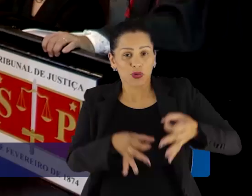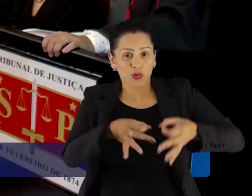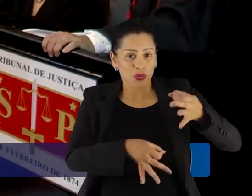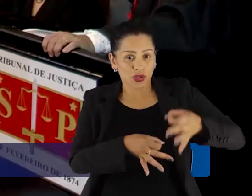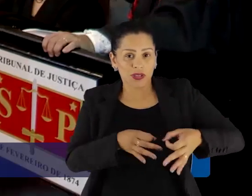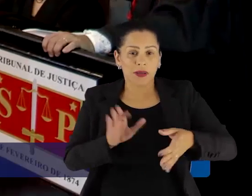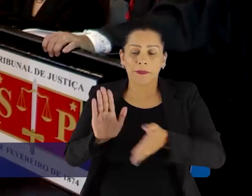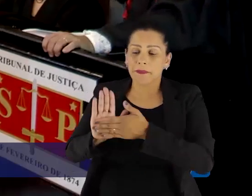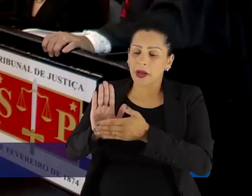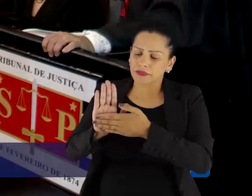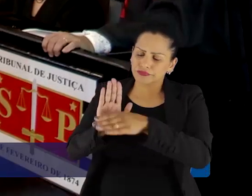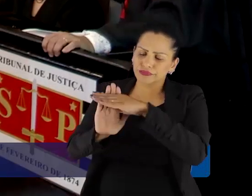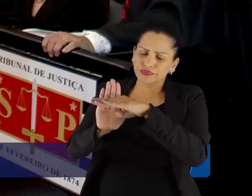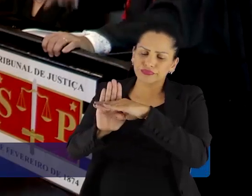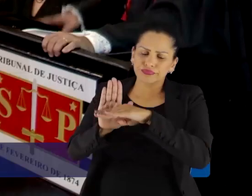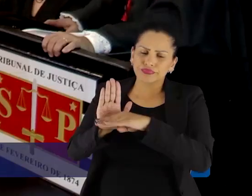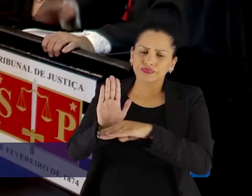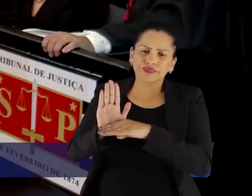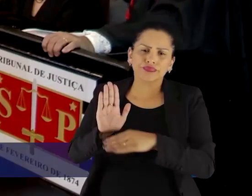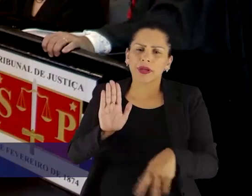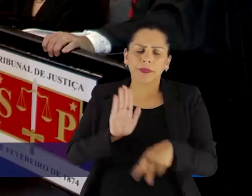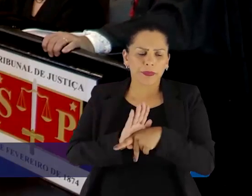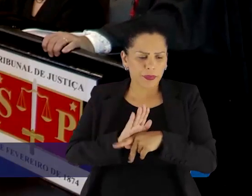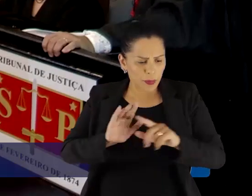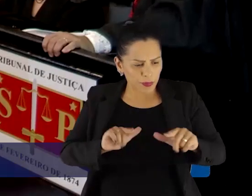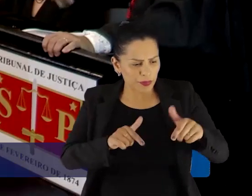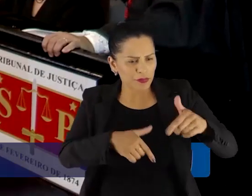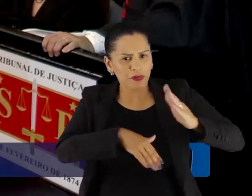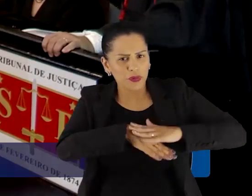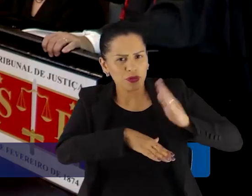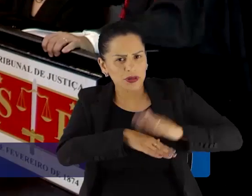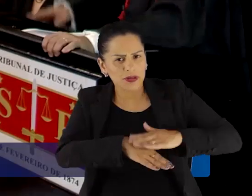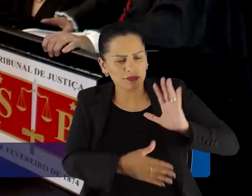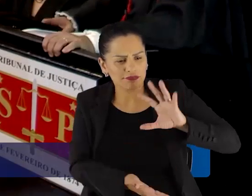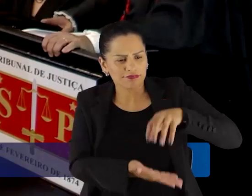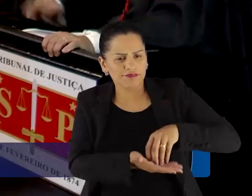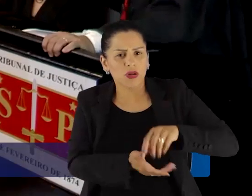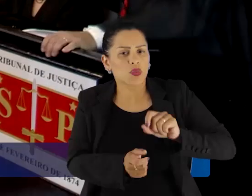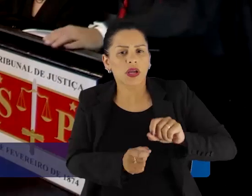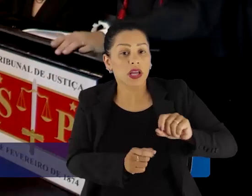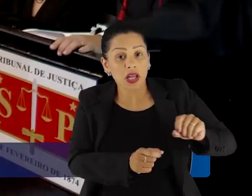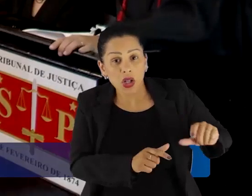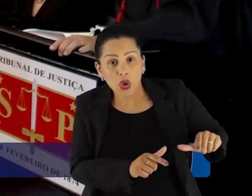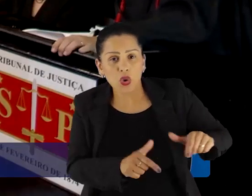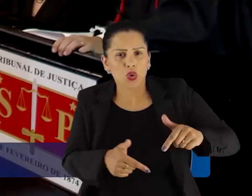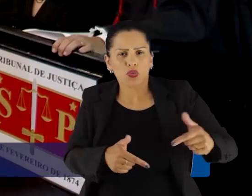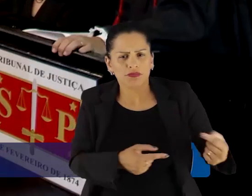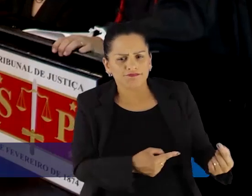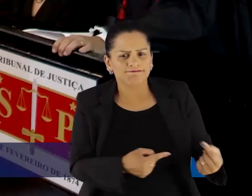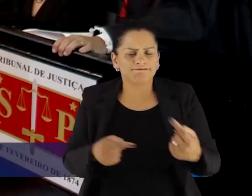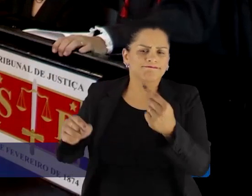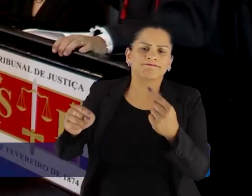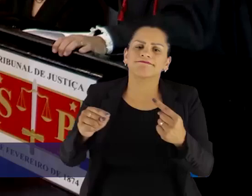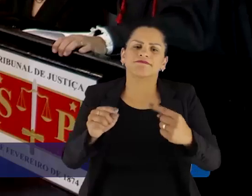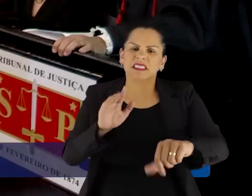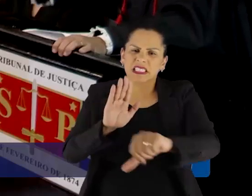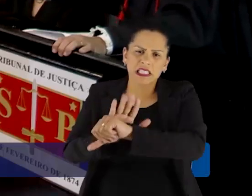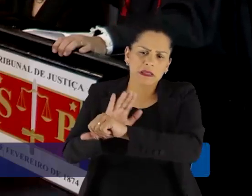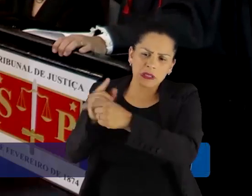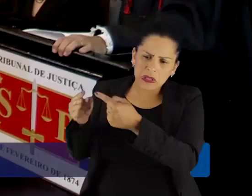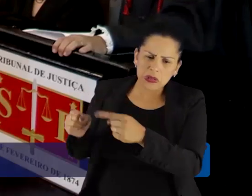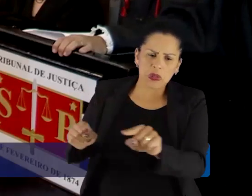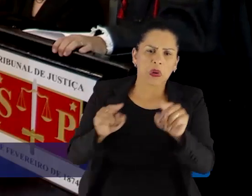faltas decorrentes de sua função institucional a luta contra a criminalidade a desigualdade